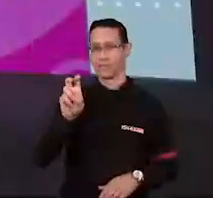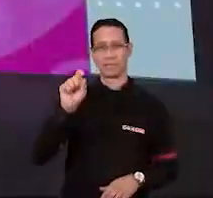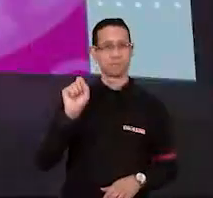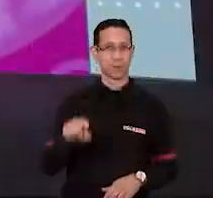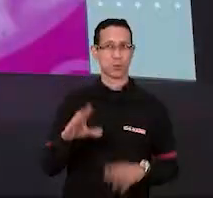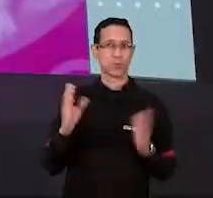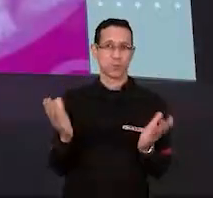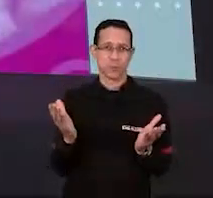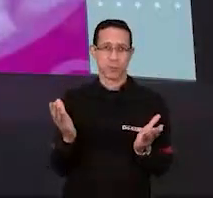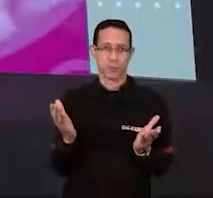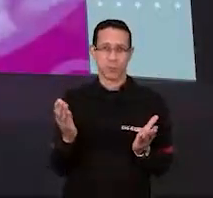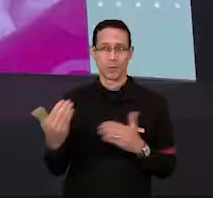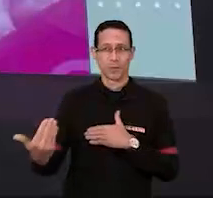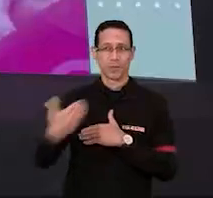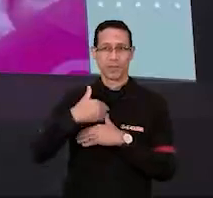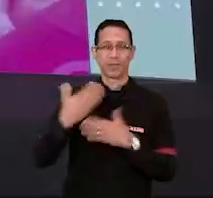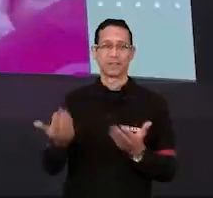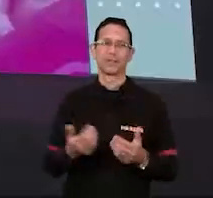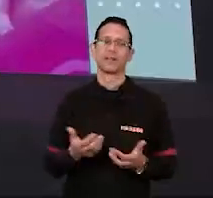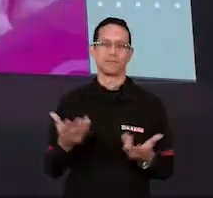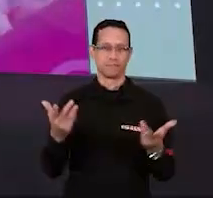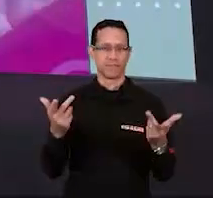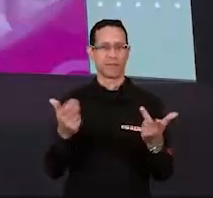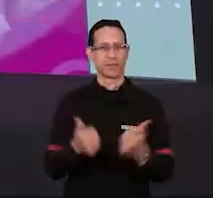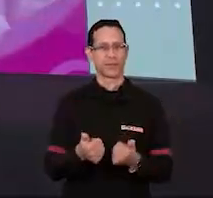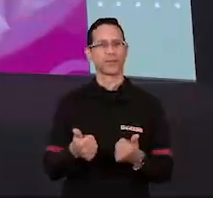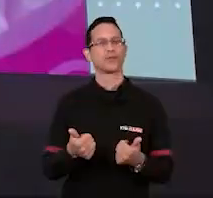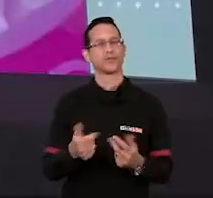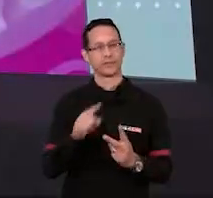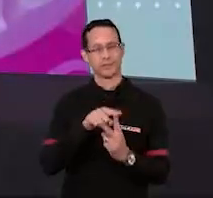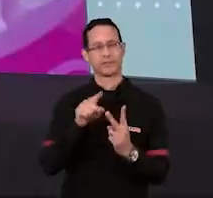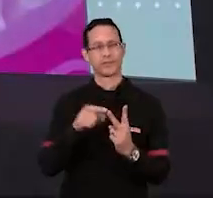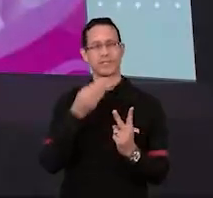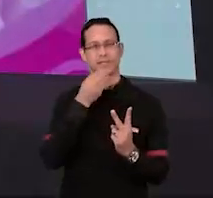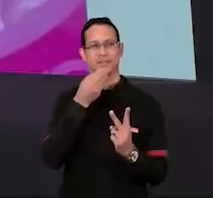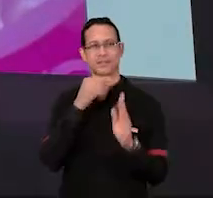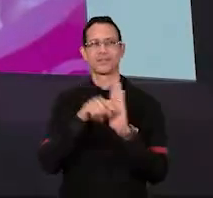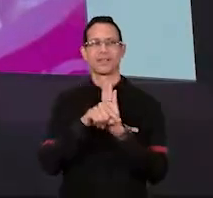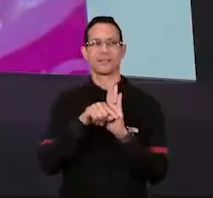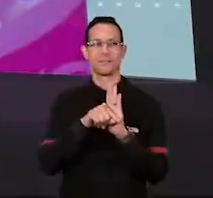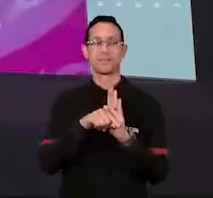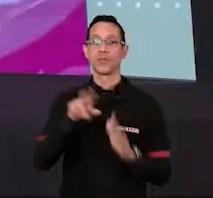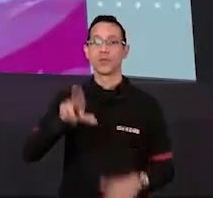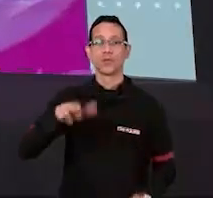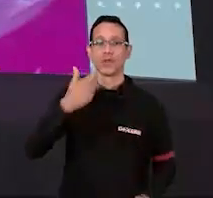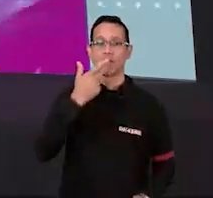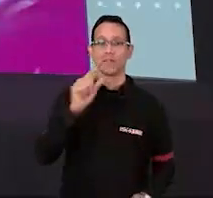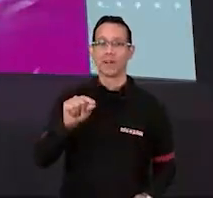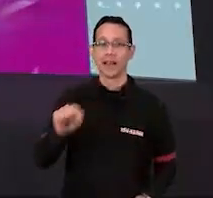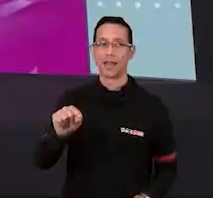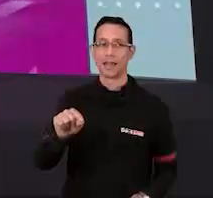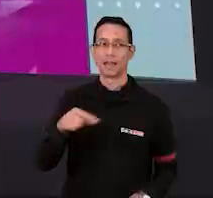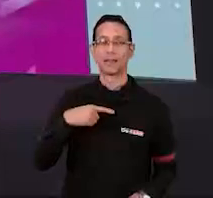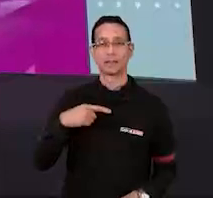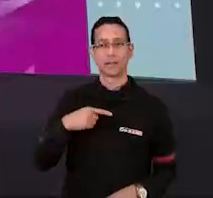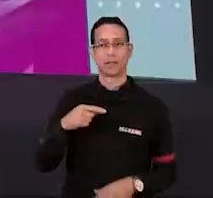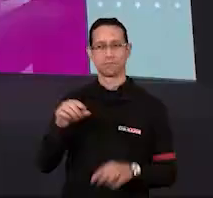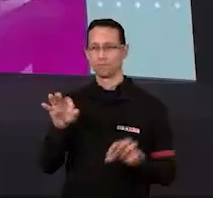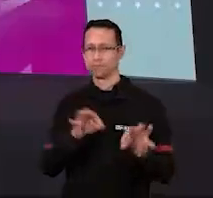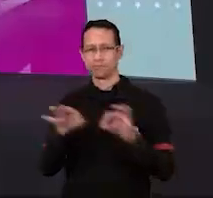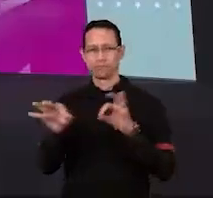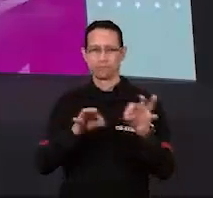pensar. Não, seria maravilhoso, né? Uma coisa que eu acho que eu nunca te falei é que eu faço esse